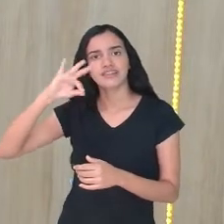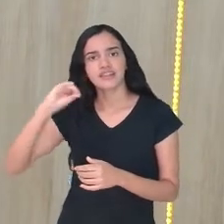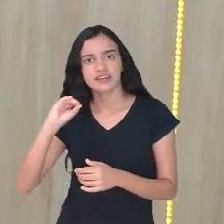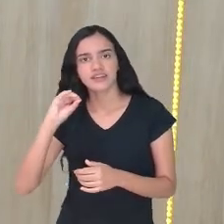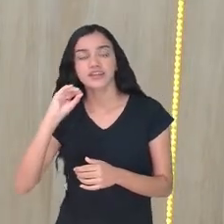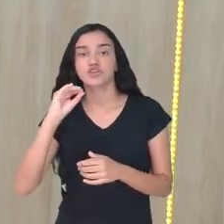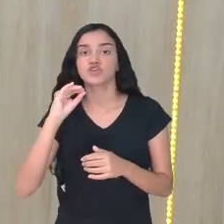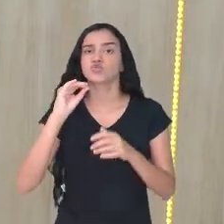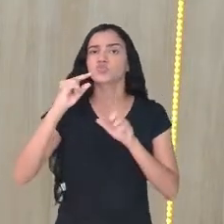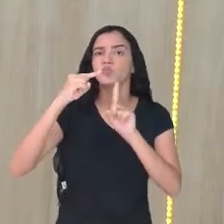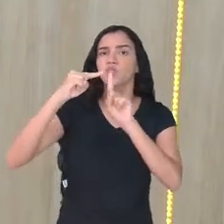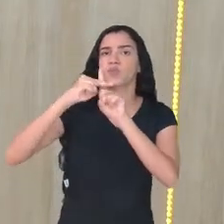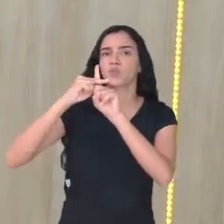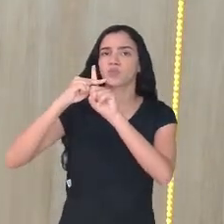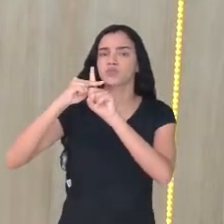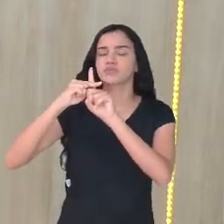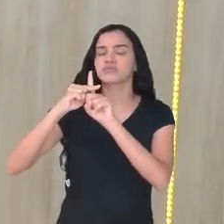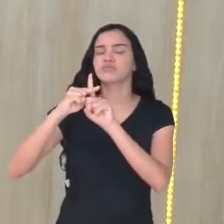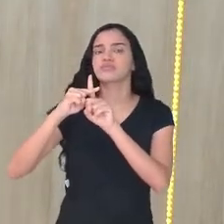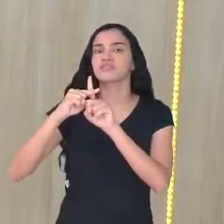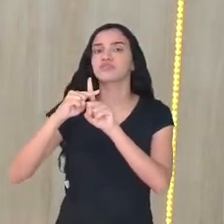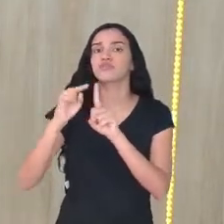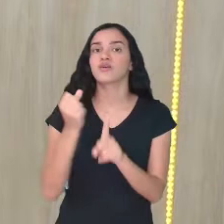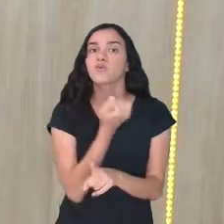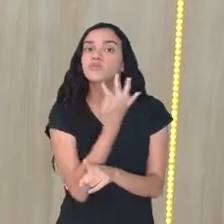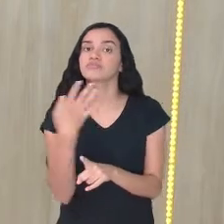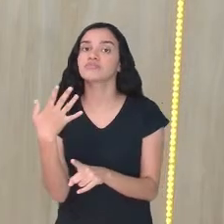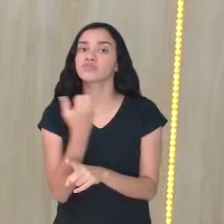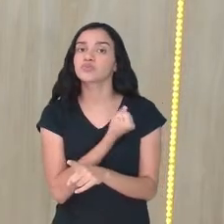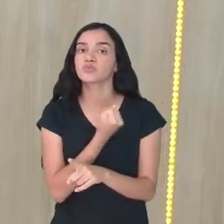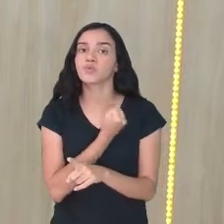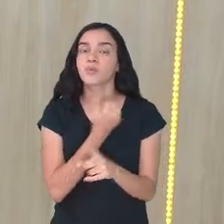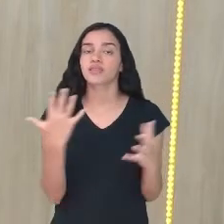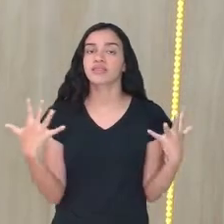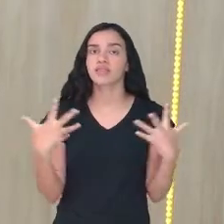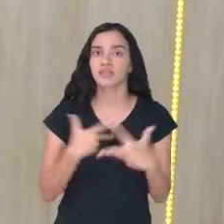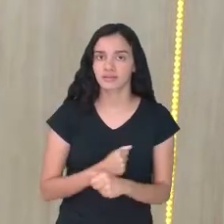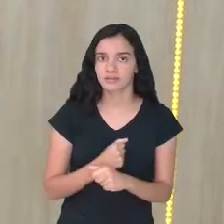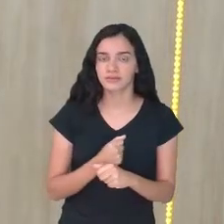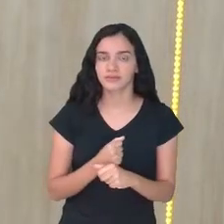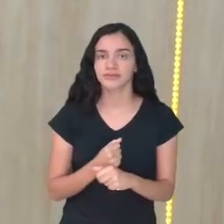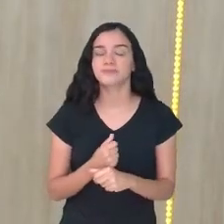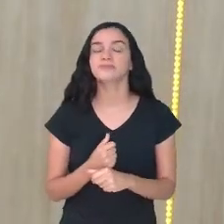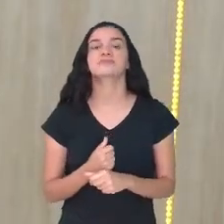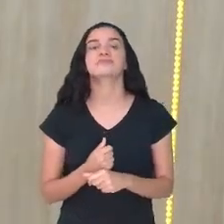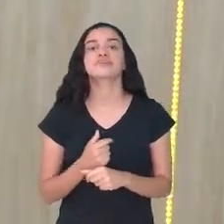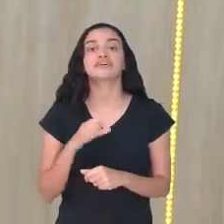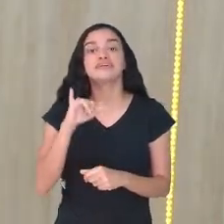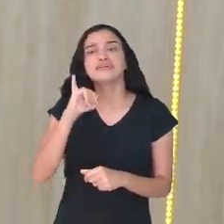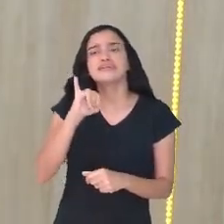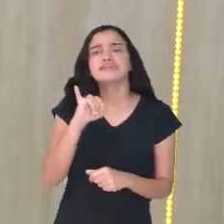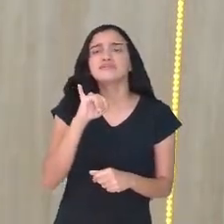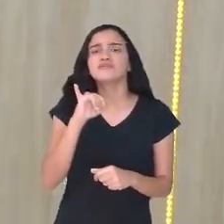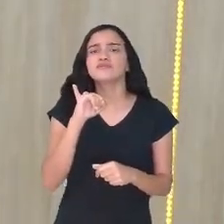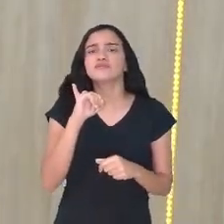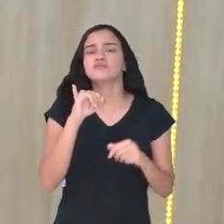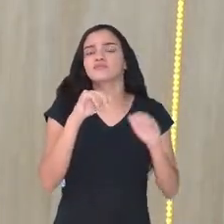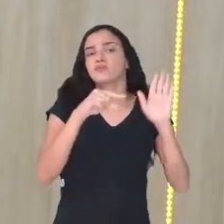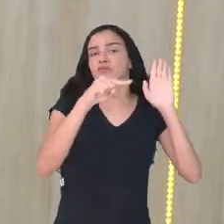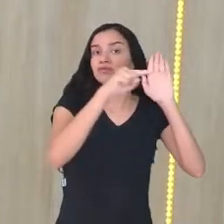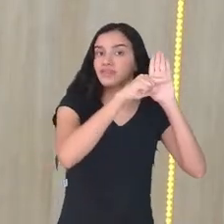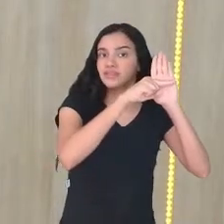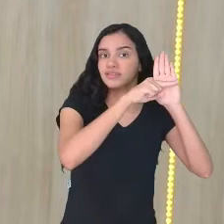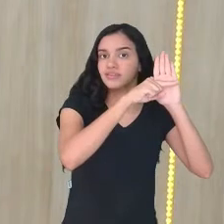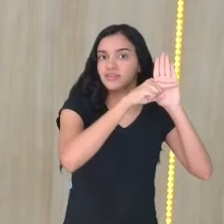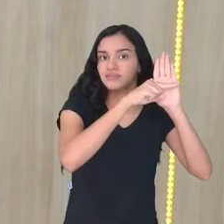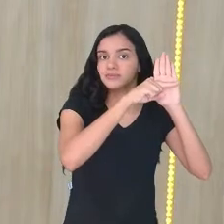O que é que eu contei? Eu contei os números naturais. A gente vai ver daqui a pouquinho. Se for para o infinito